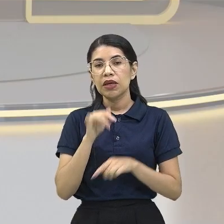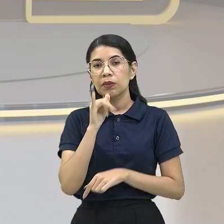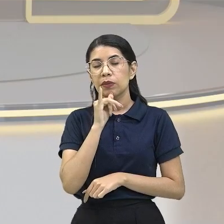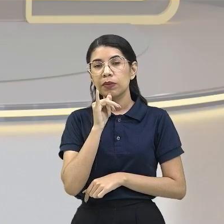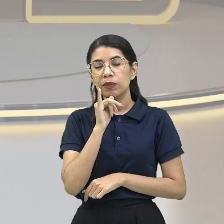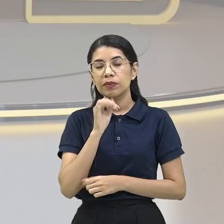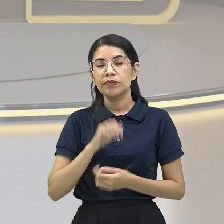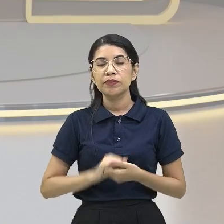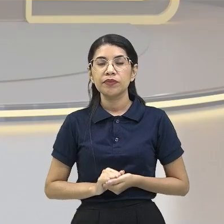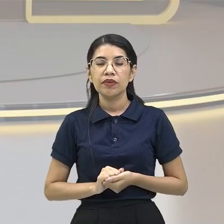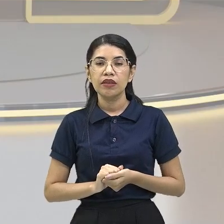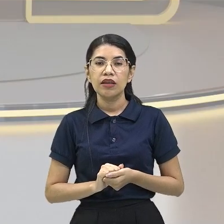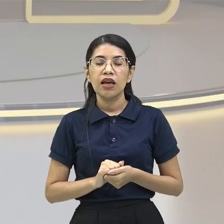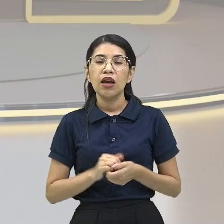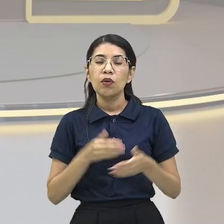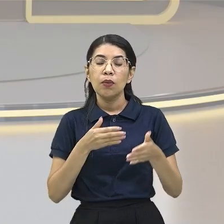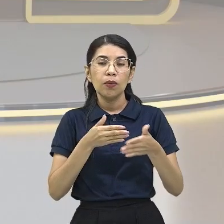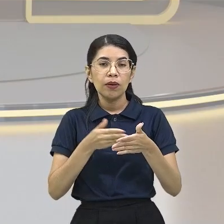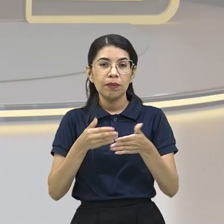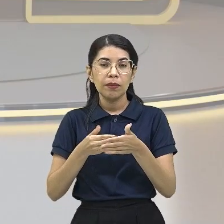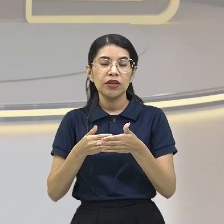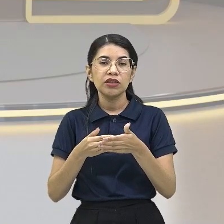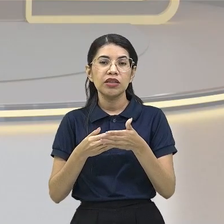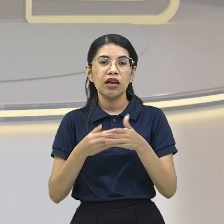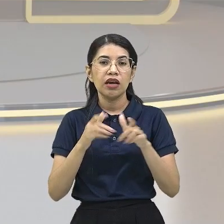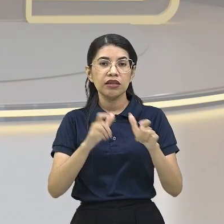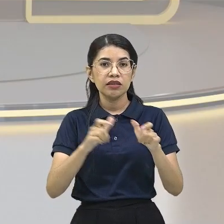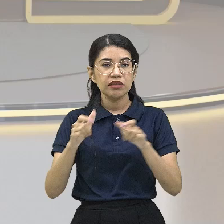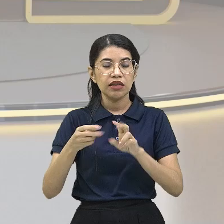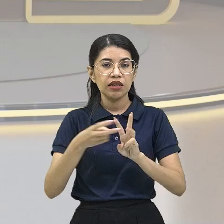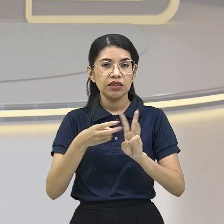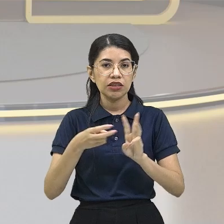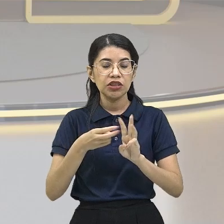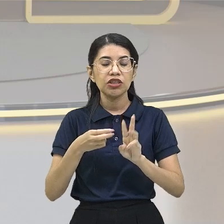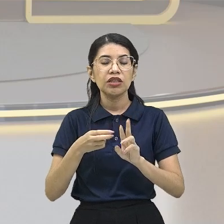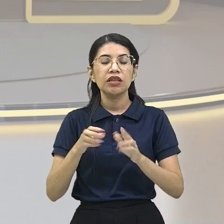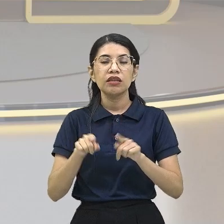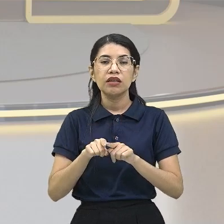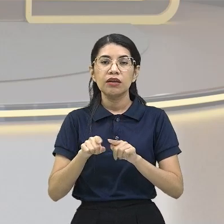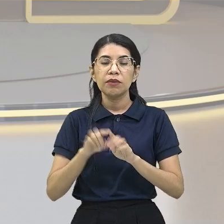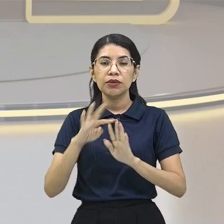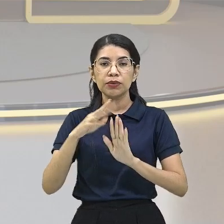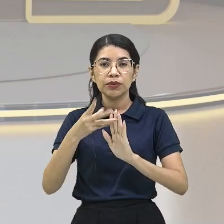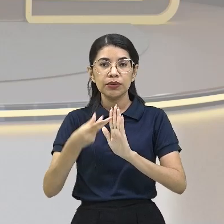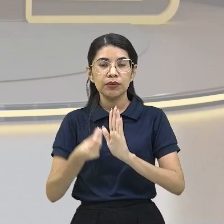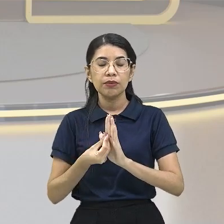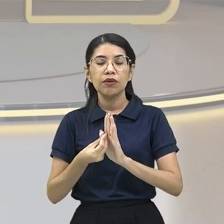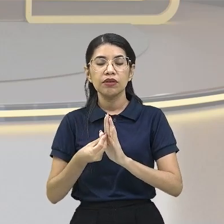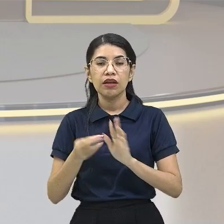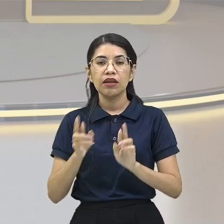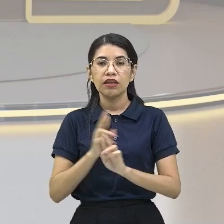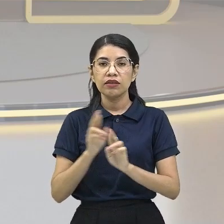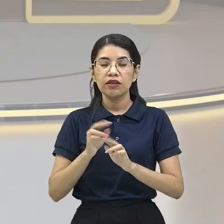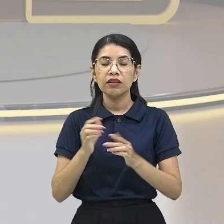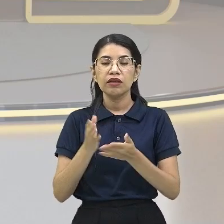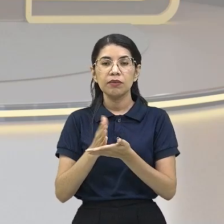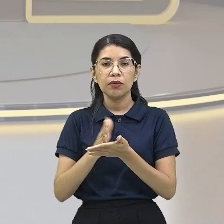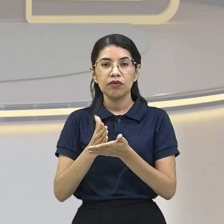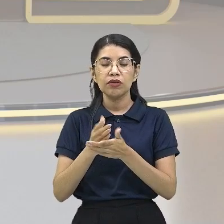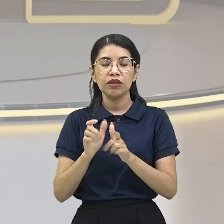das demarcações das terras indígenas e quilombolas, que também estão associadas a essa questão da expansão dessas